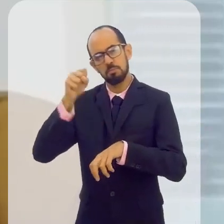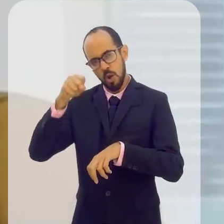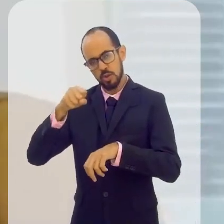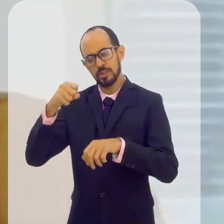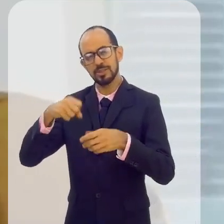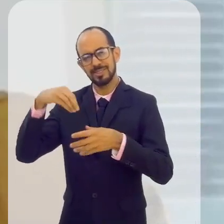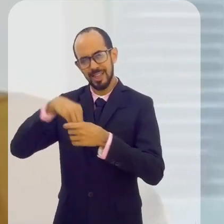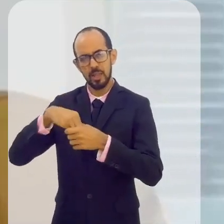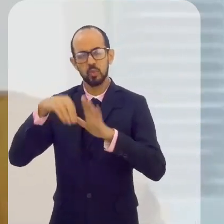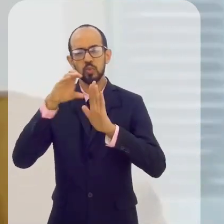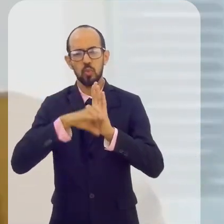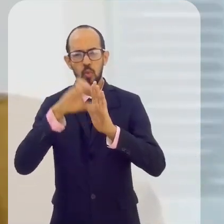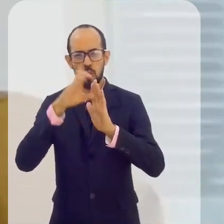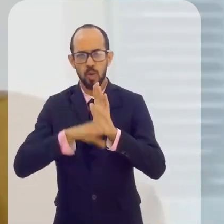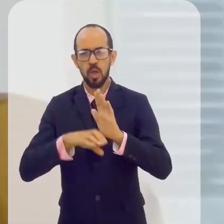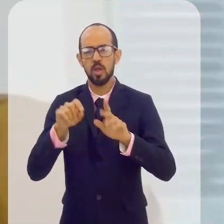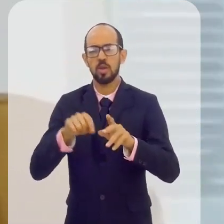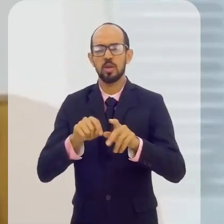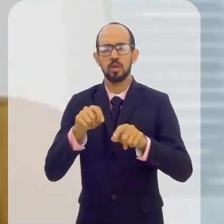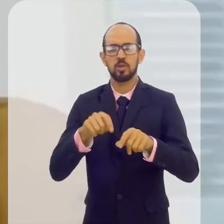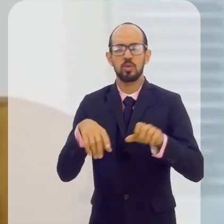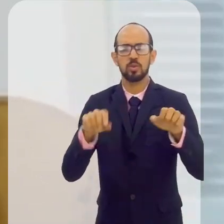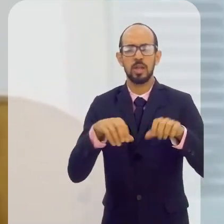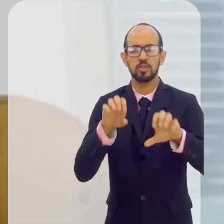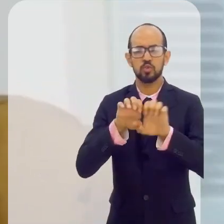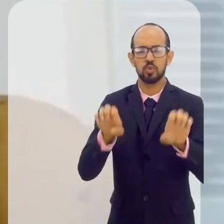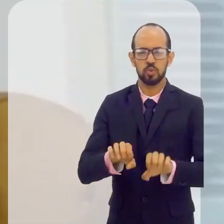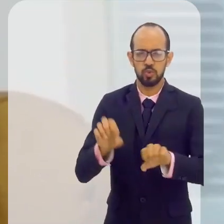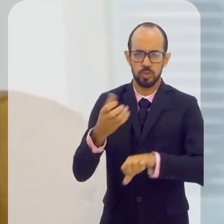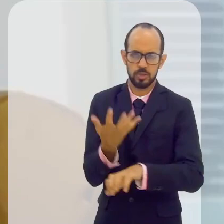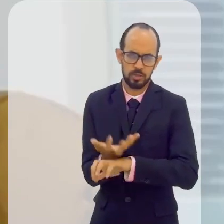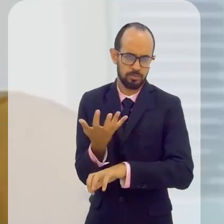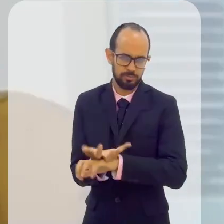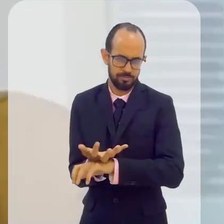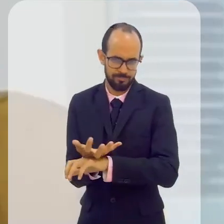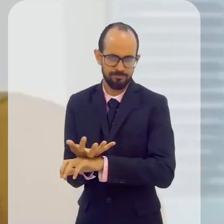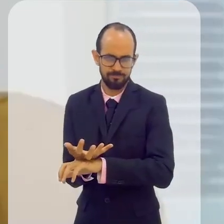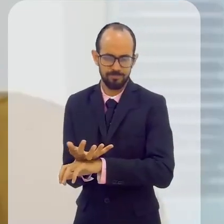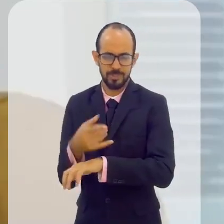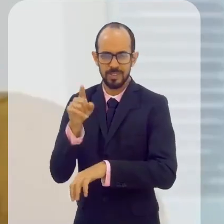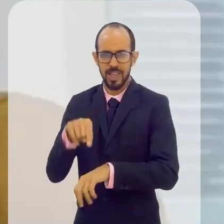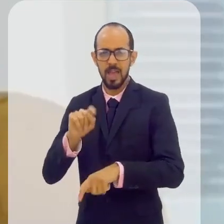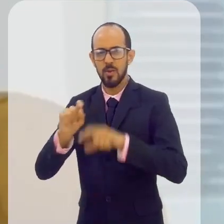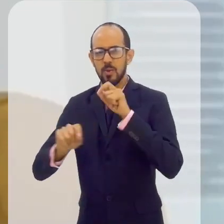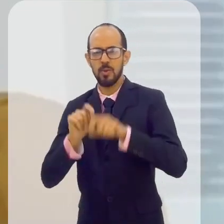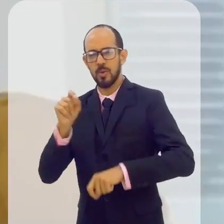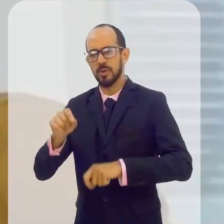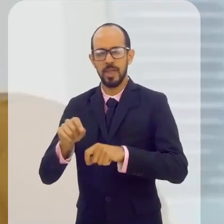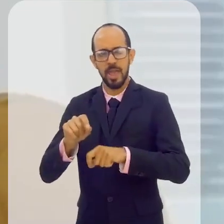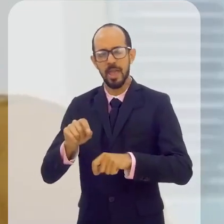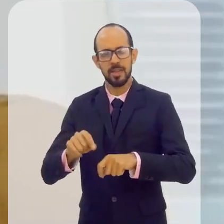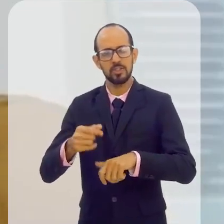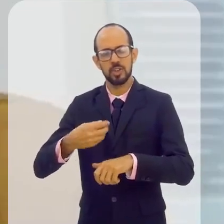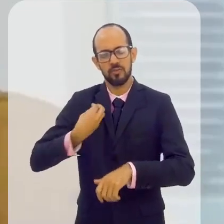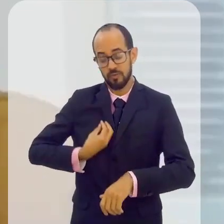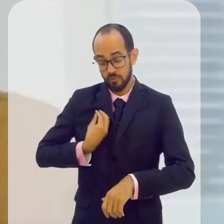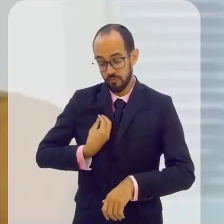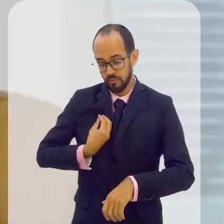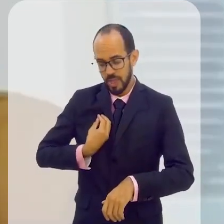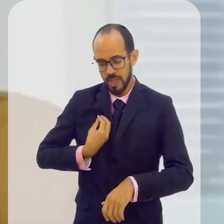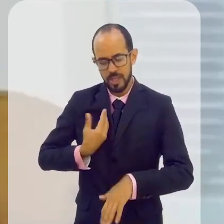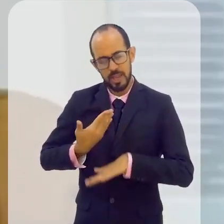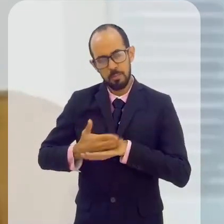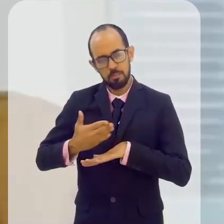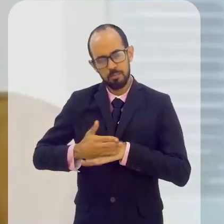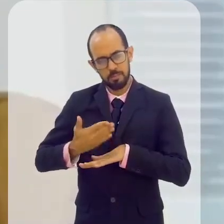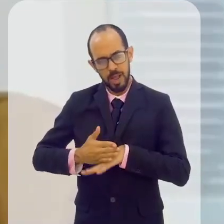dos currículos e também em projetos extracurriculares, que é do estudante vivenciar a prática e os problemas reais, né?